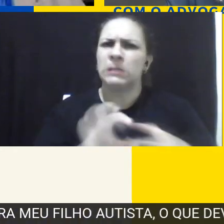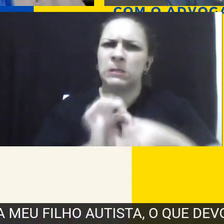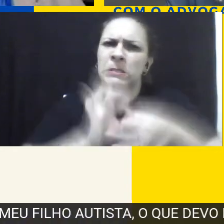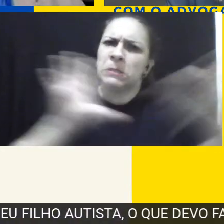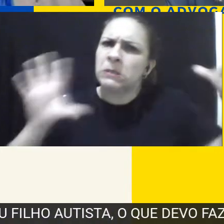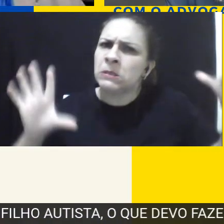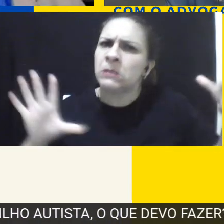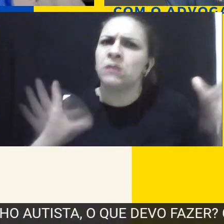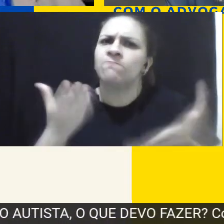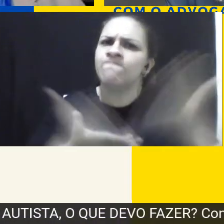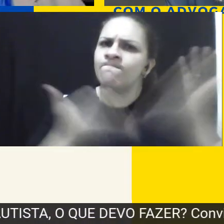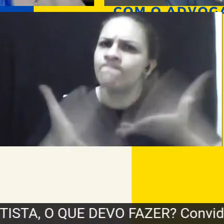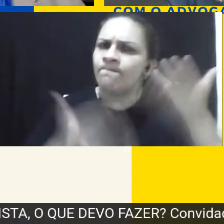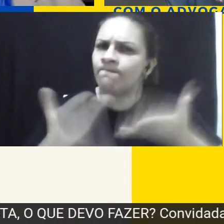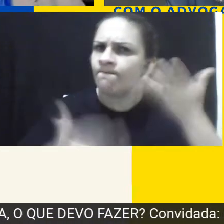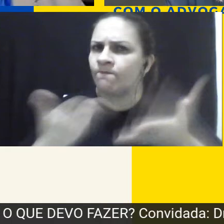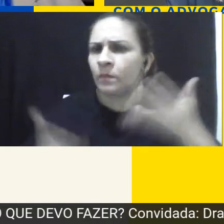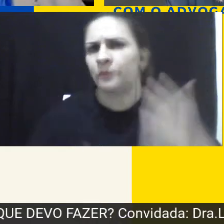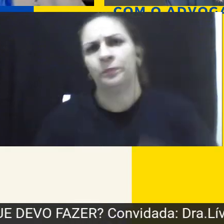feito